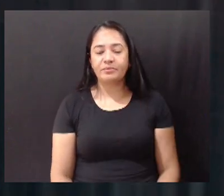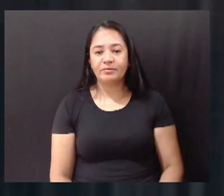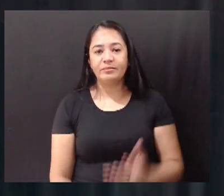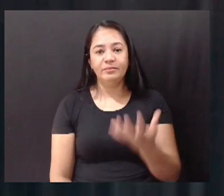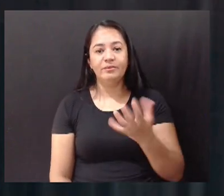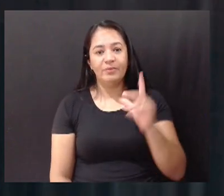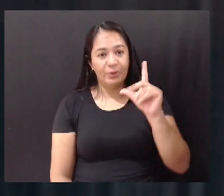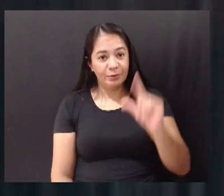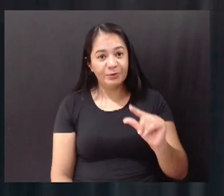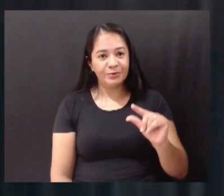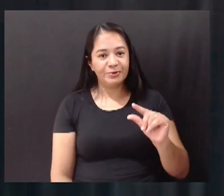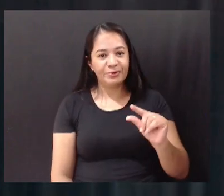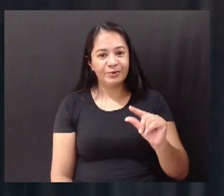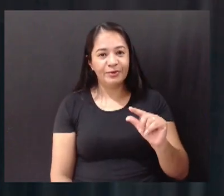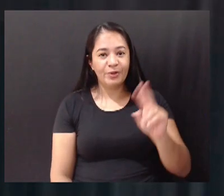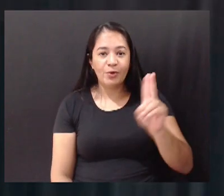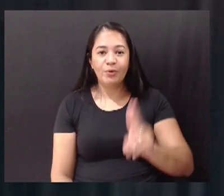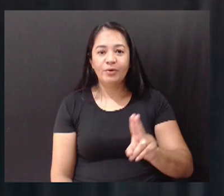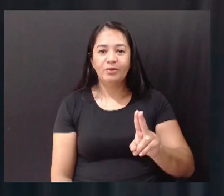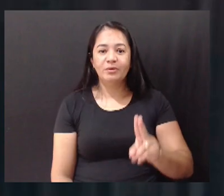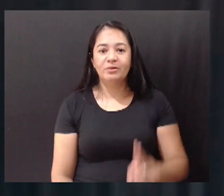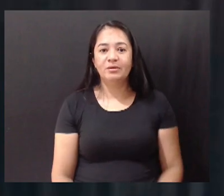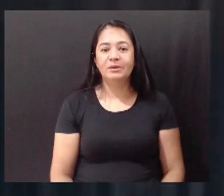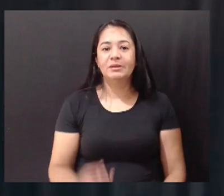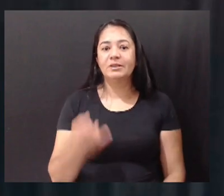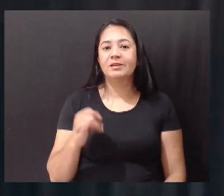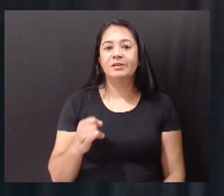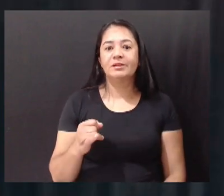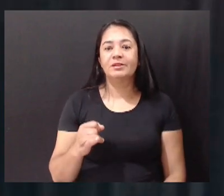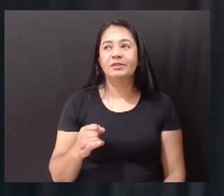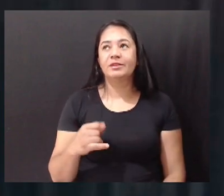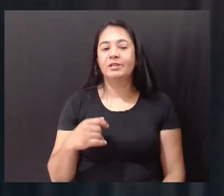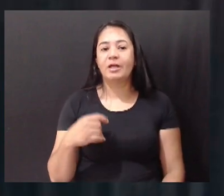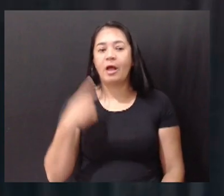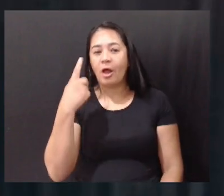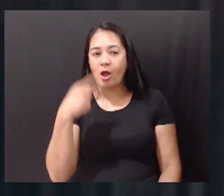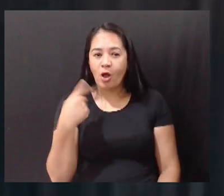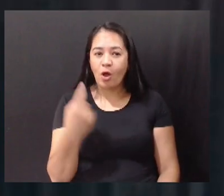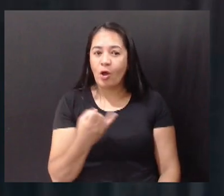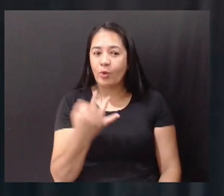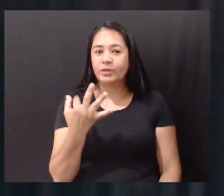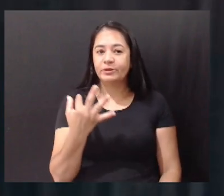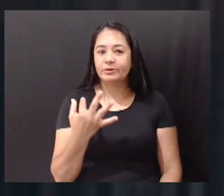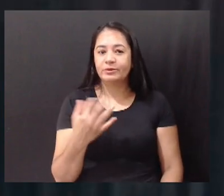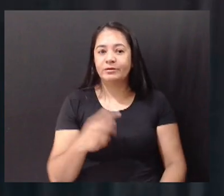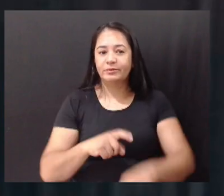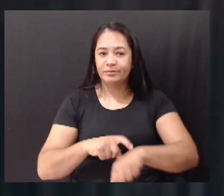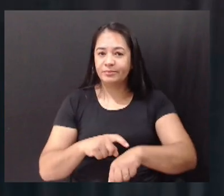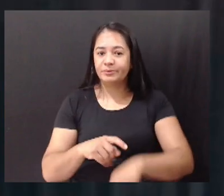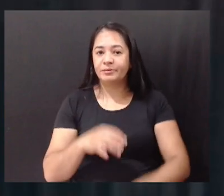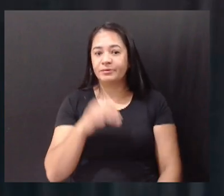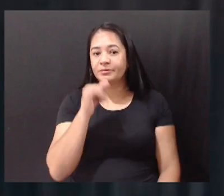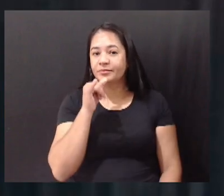né, depois de ultrapassar certo horário, certa quantidade de tempo. Por exemplo,